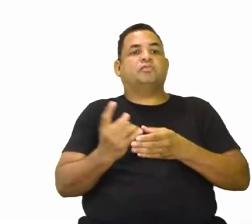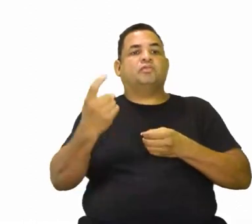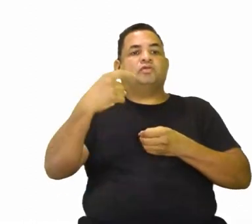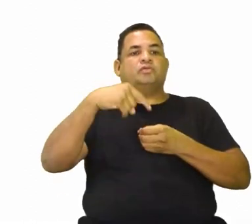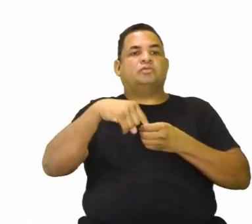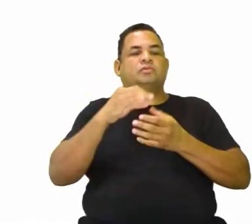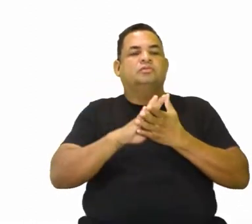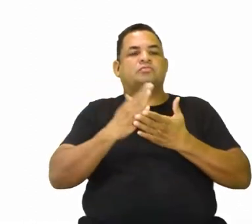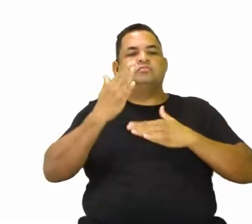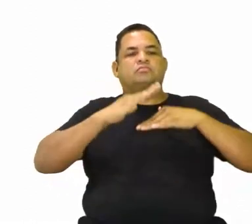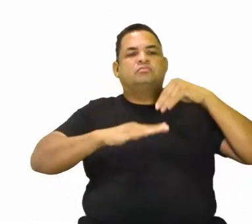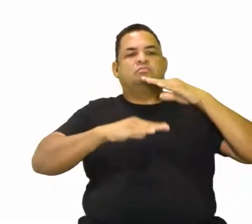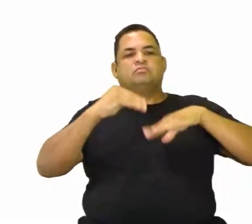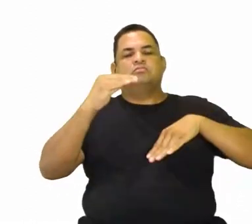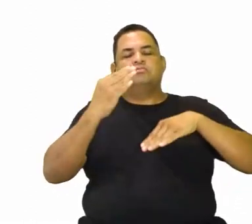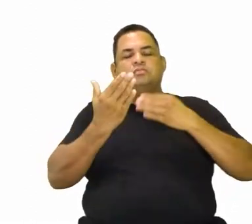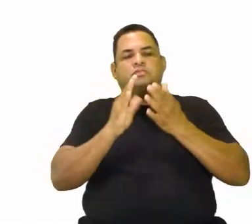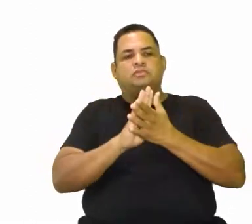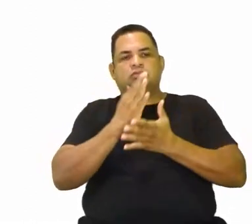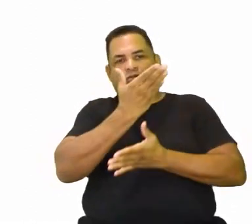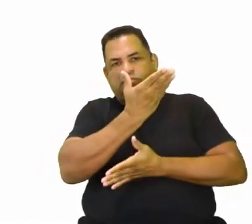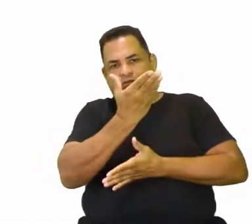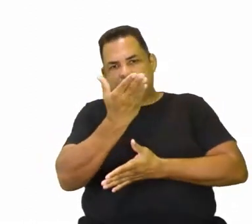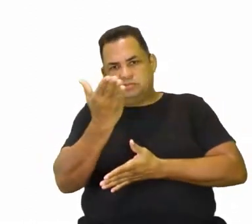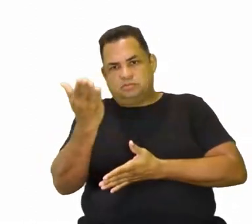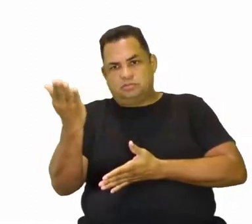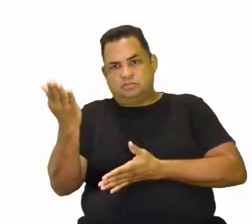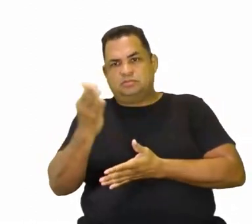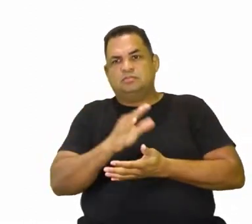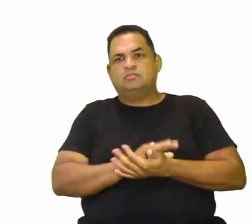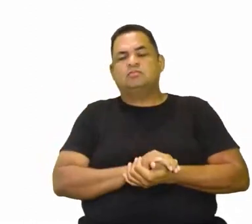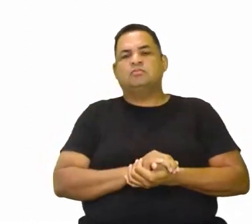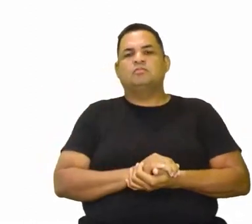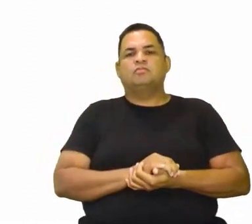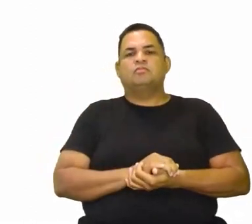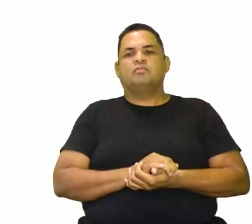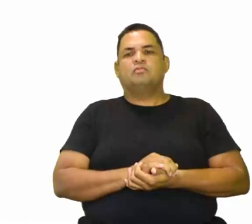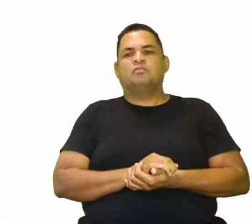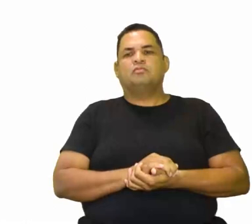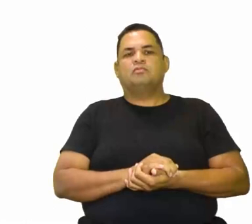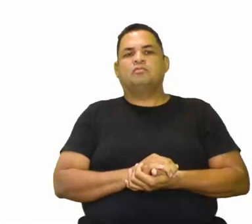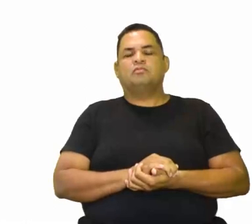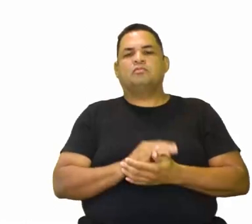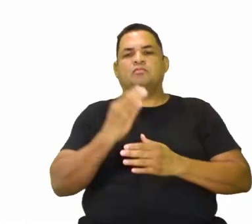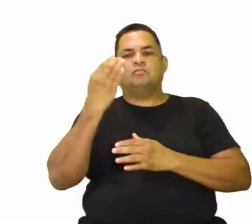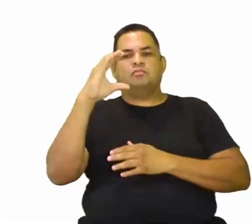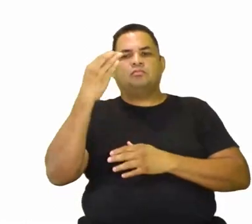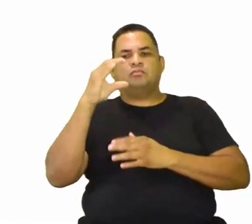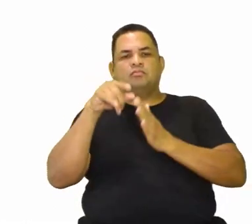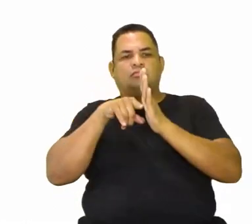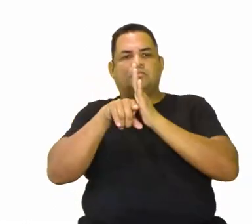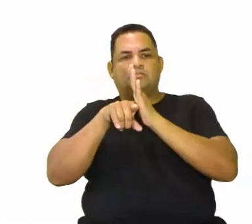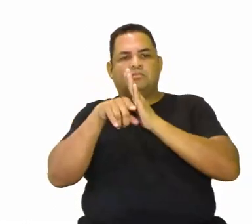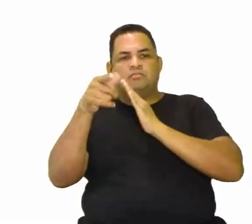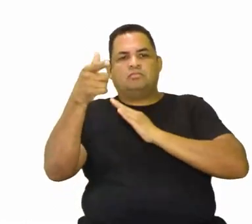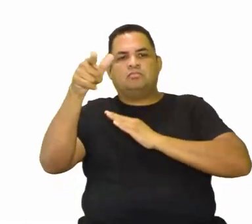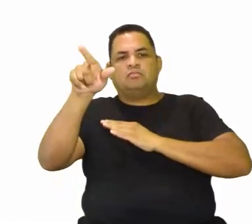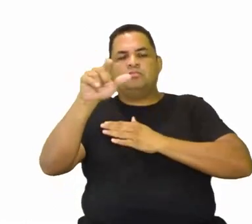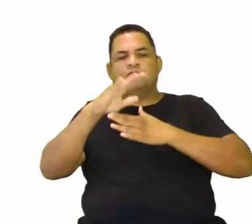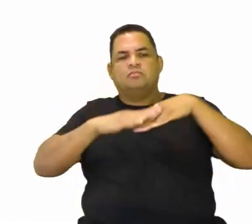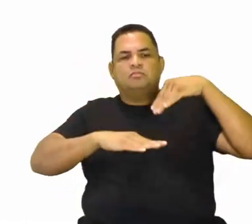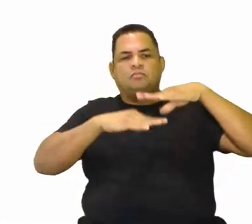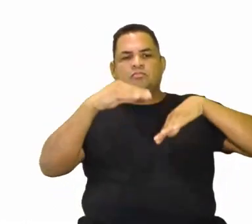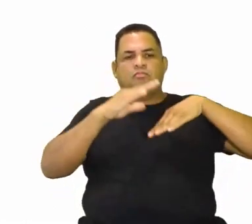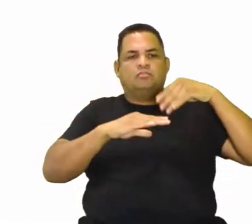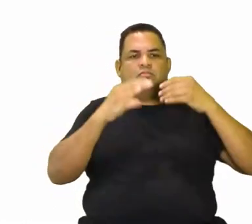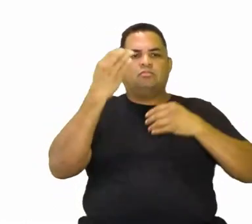por cientistas como Dalton, Thomson, Rutherford e Bohr, onde esses e outros